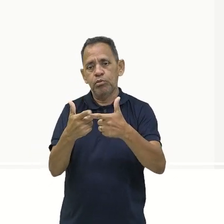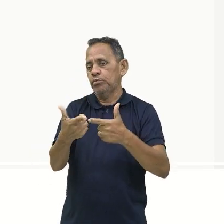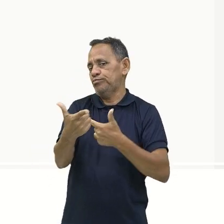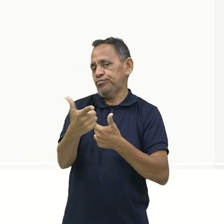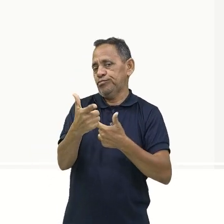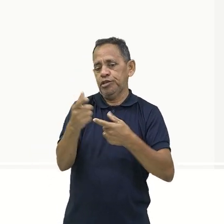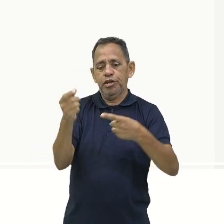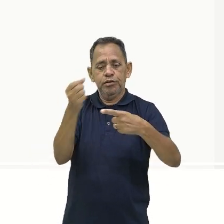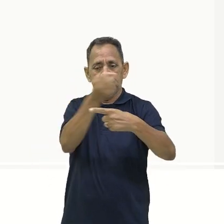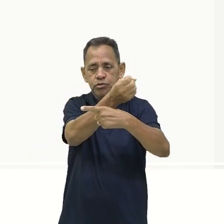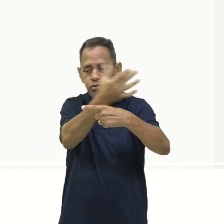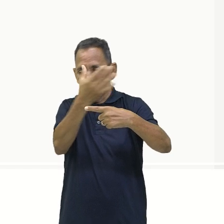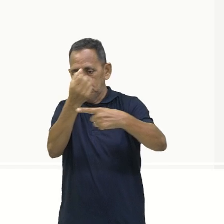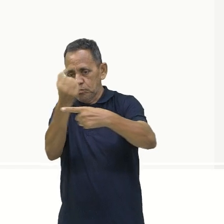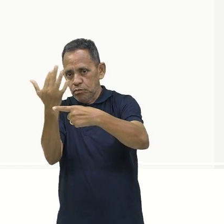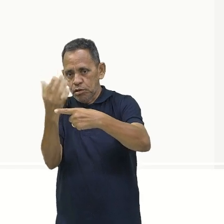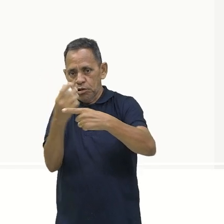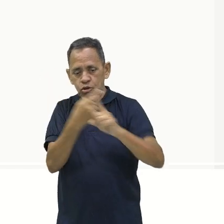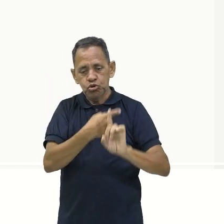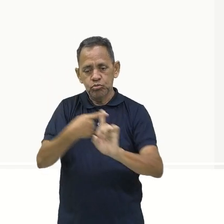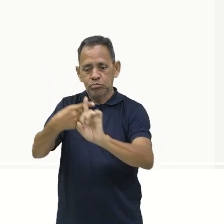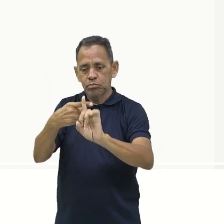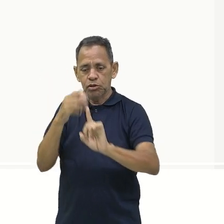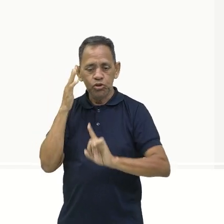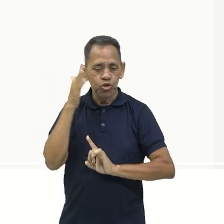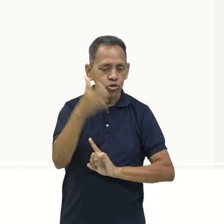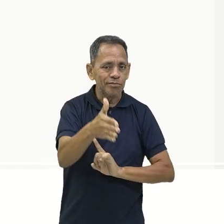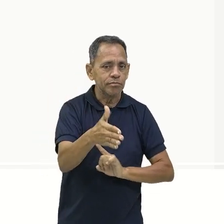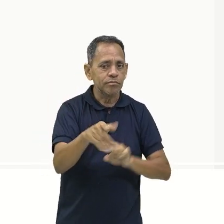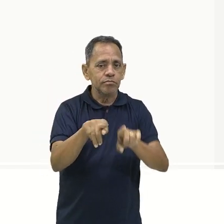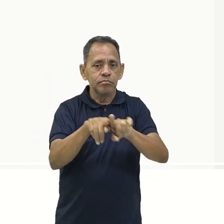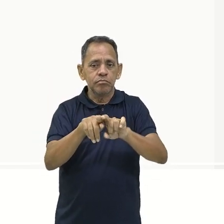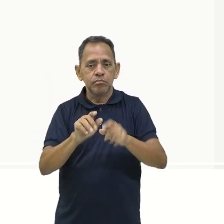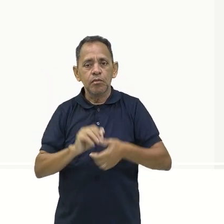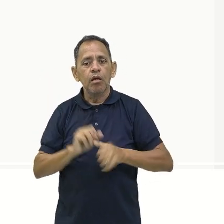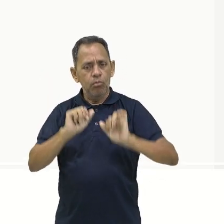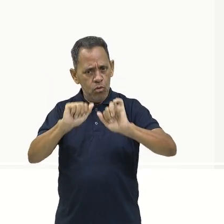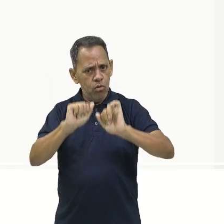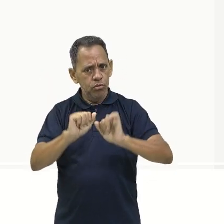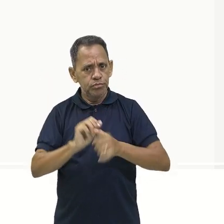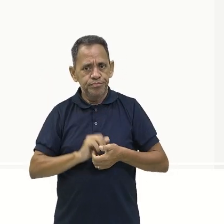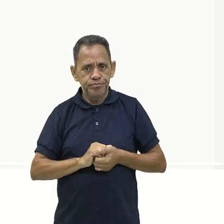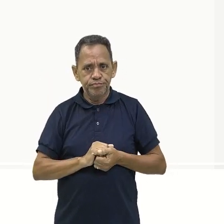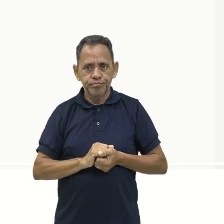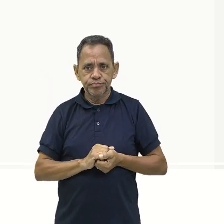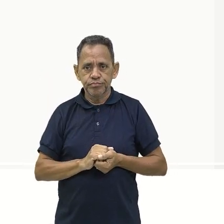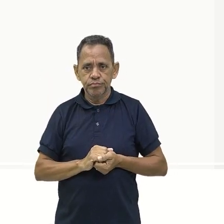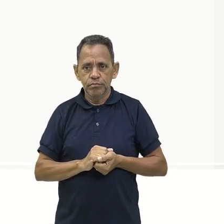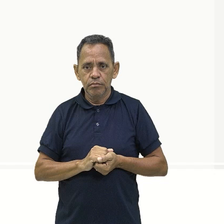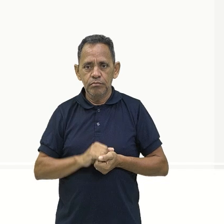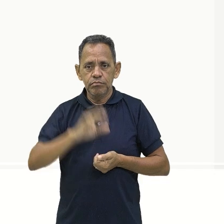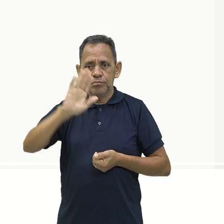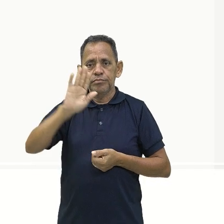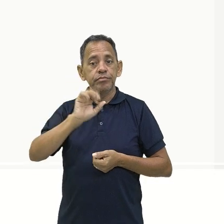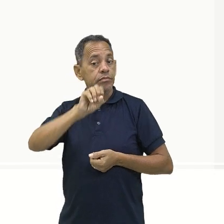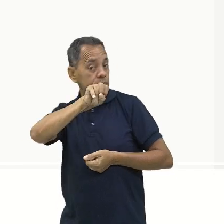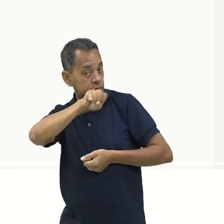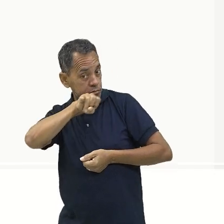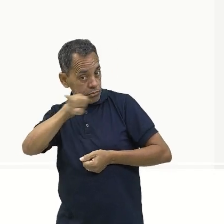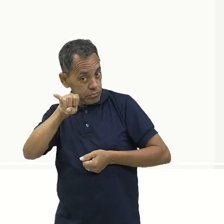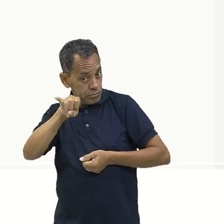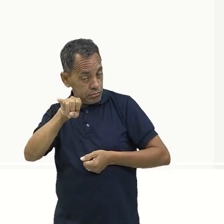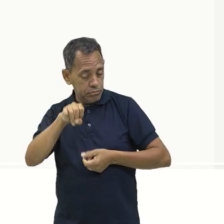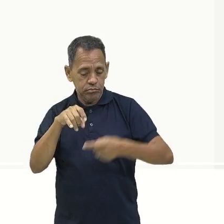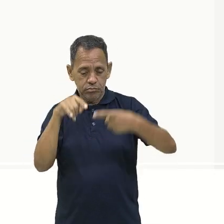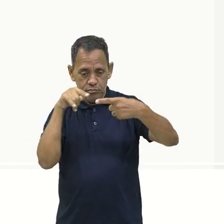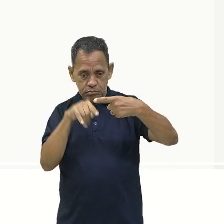fazer a soma aqui direto. Pode fazer sem problema nenhum, tá bom? Mas só se esses números